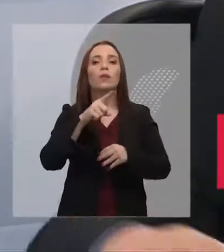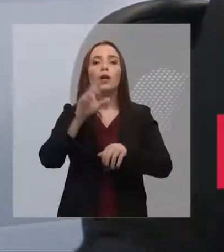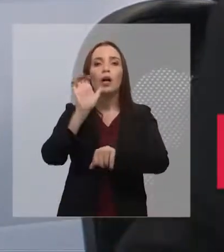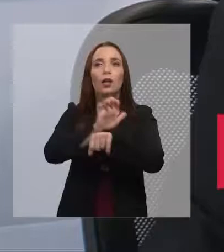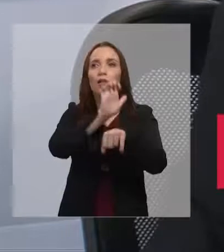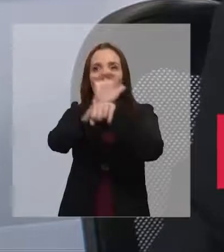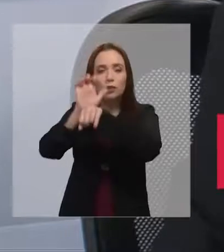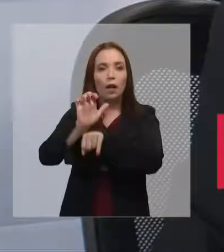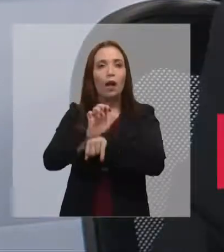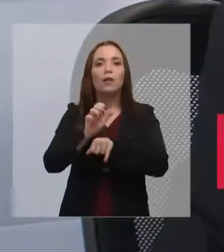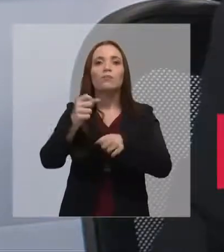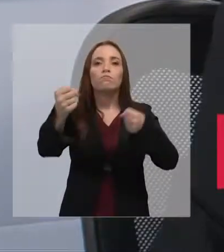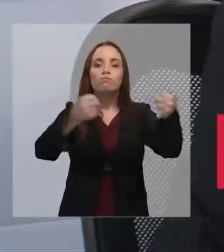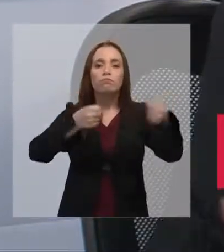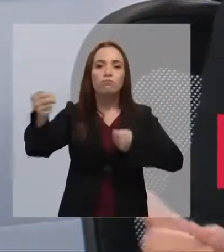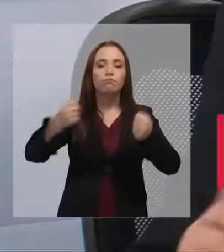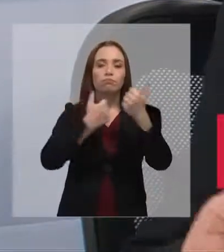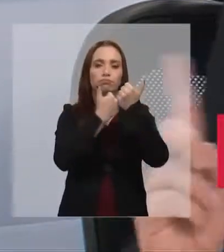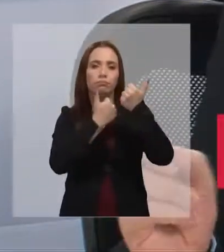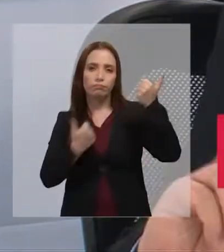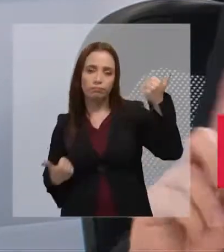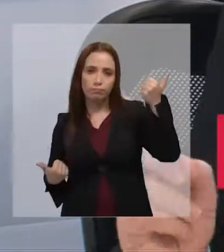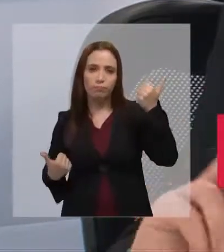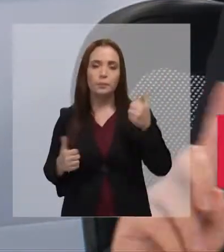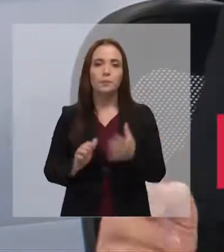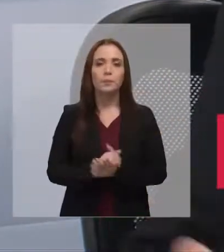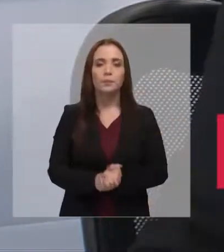estados, está entendendo, quem quisesse.